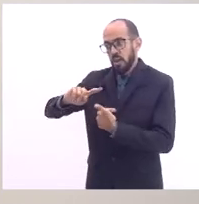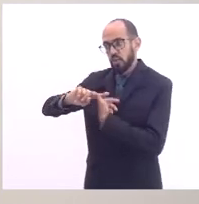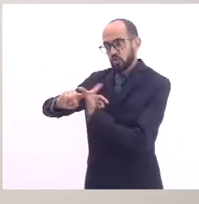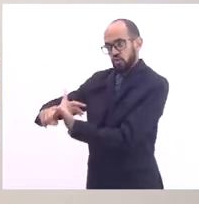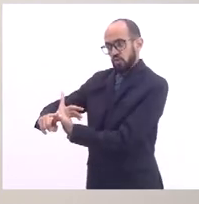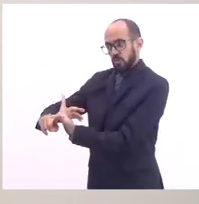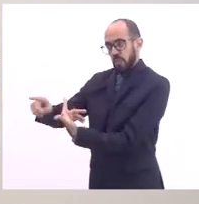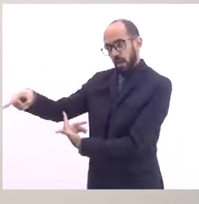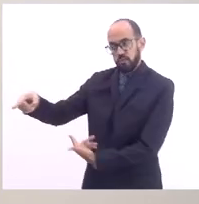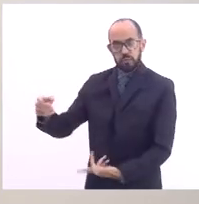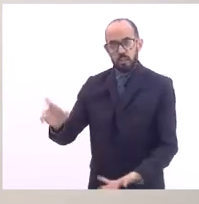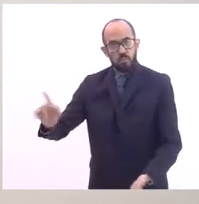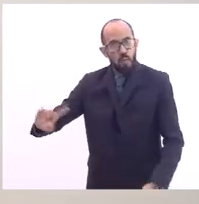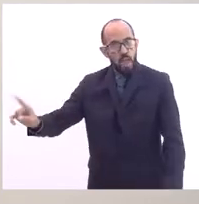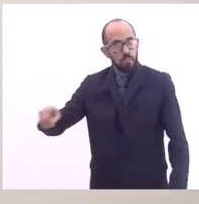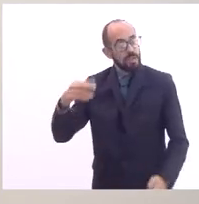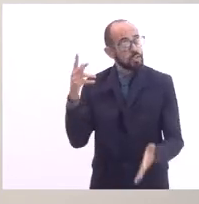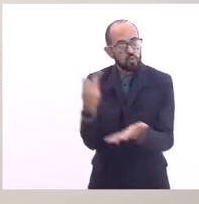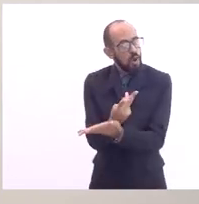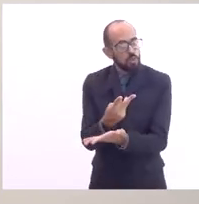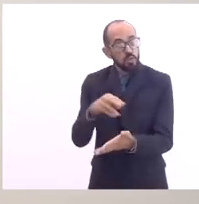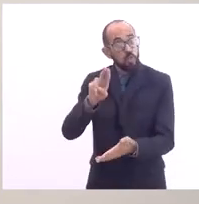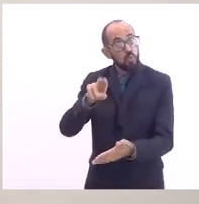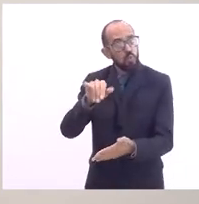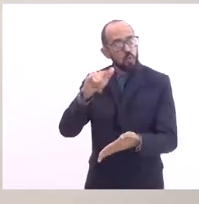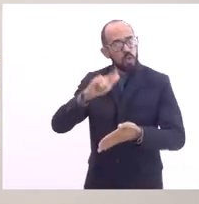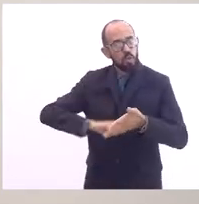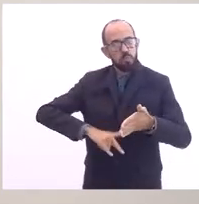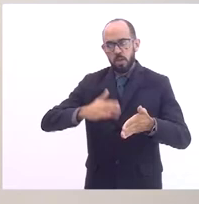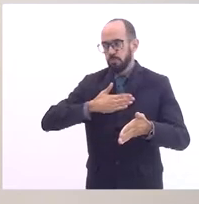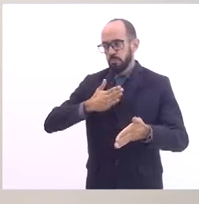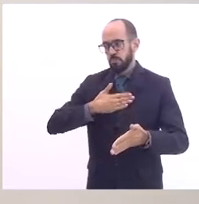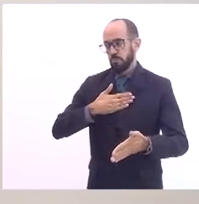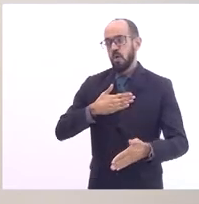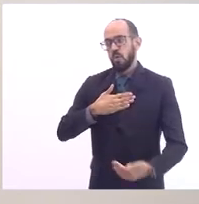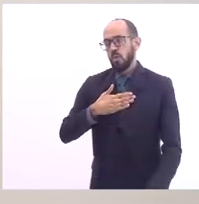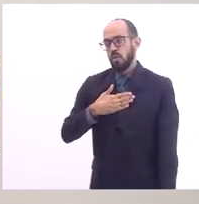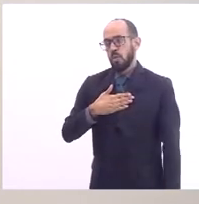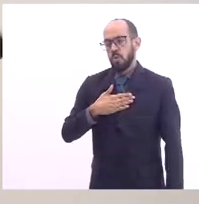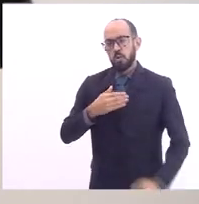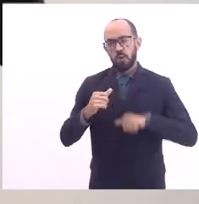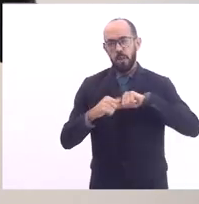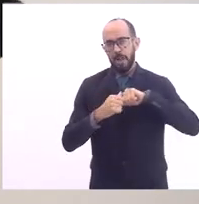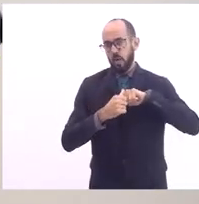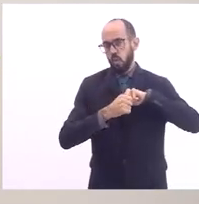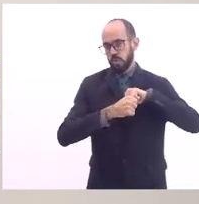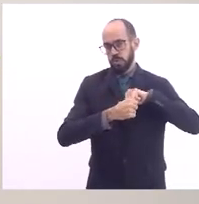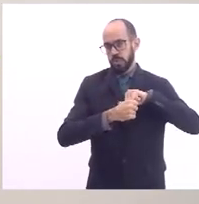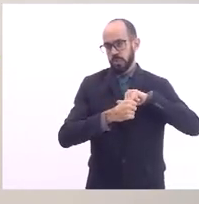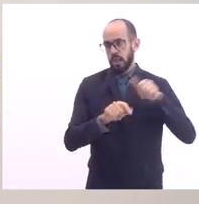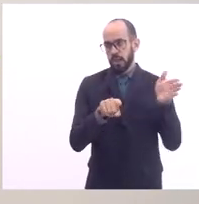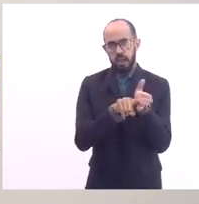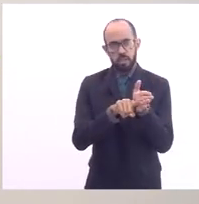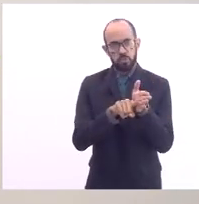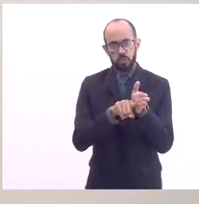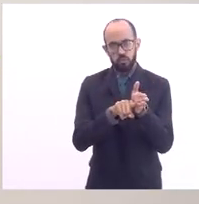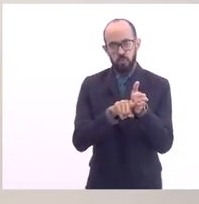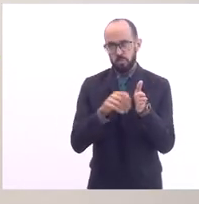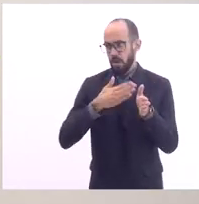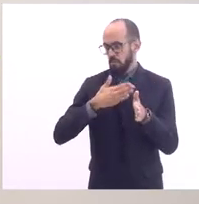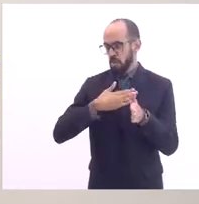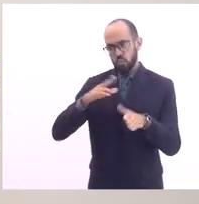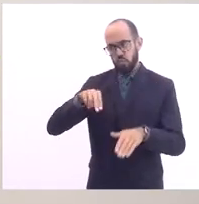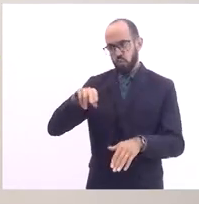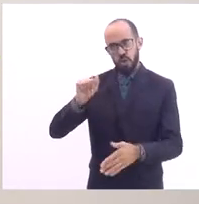na minha conta, eu, pelo menos nunca observei. Pode ser que eu esteja, né, desinformado quanto a isso. Alguém aí já teve, já viu isso? Do tempo que ficou